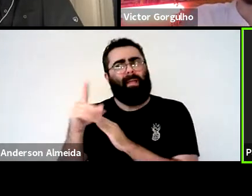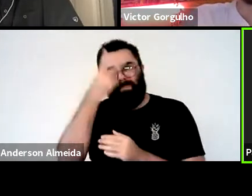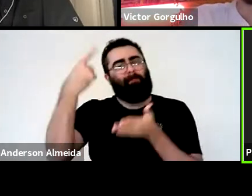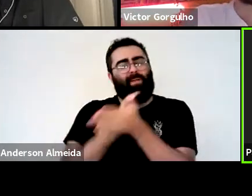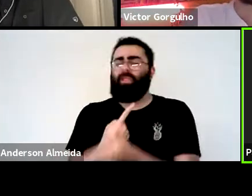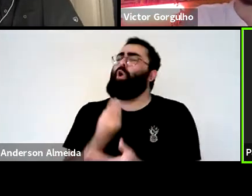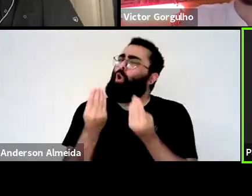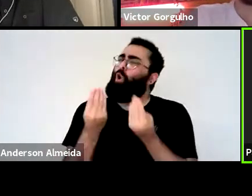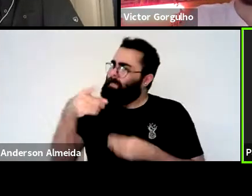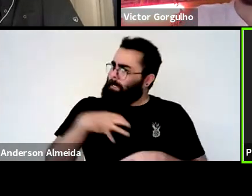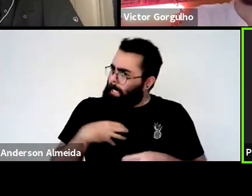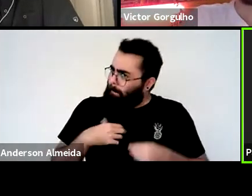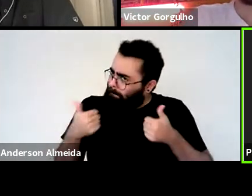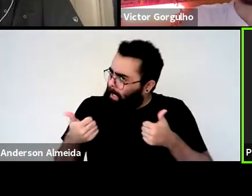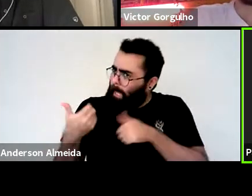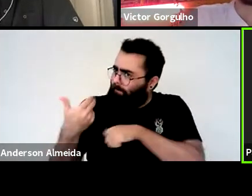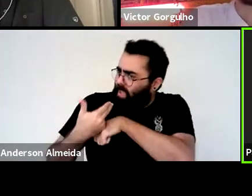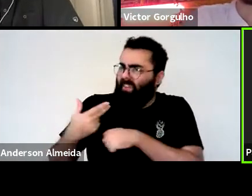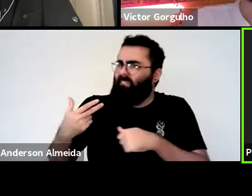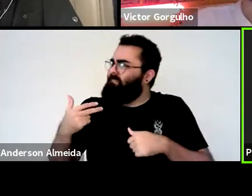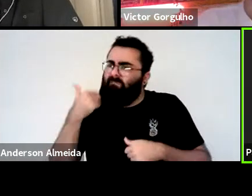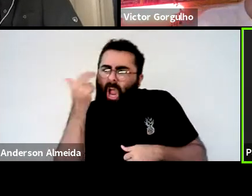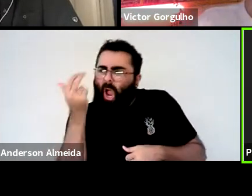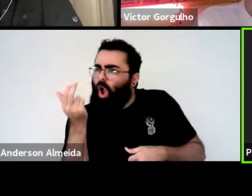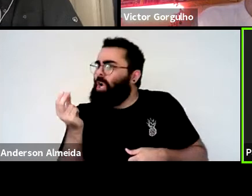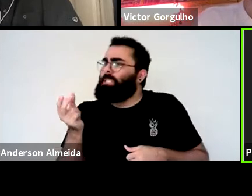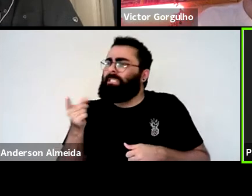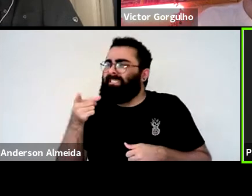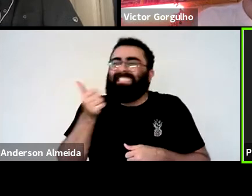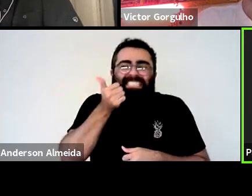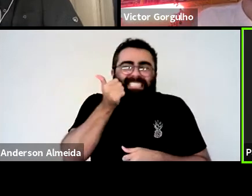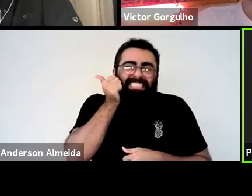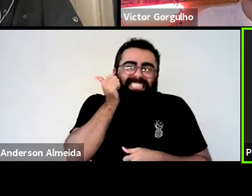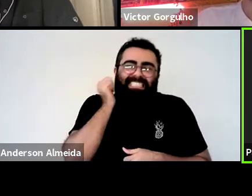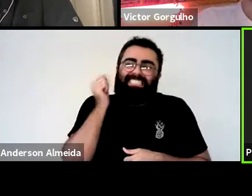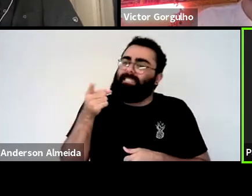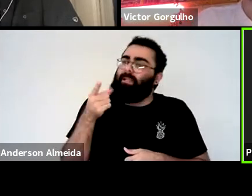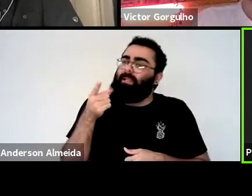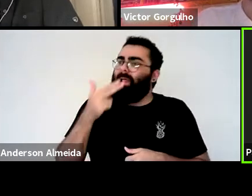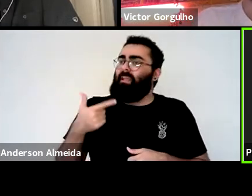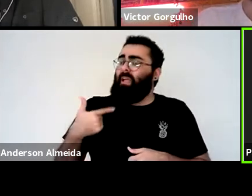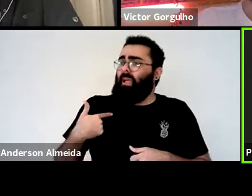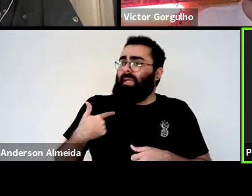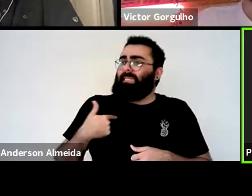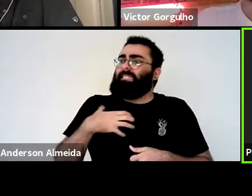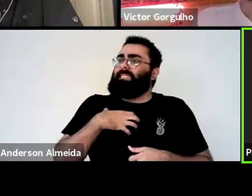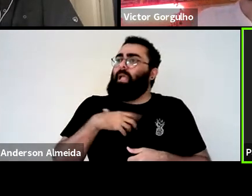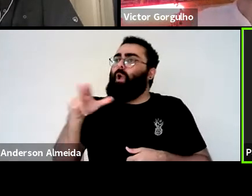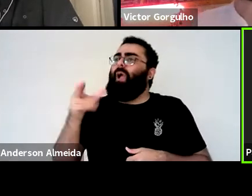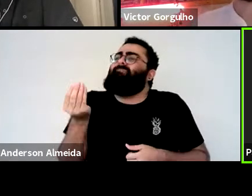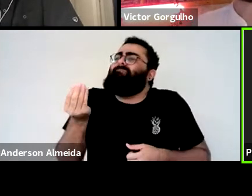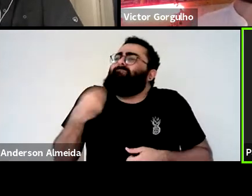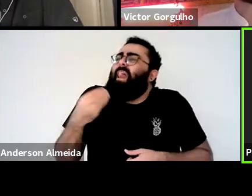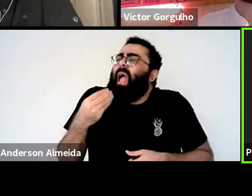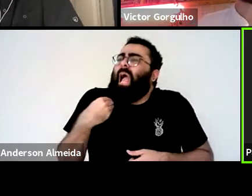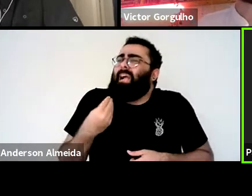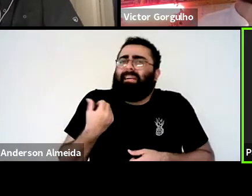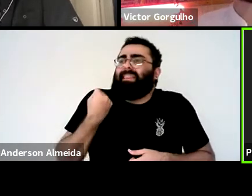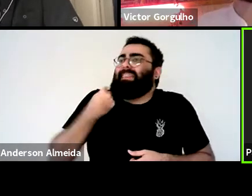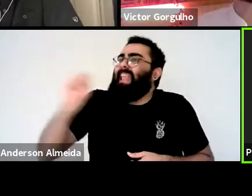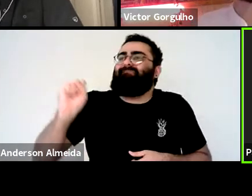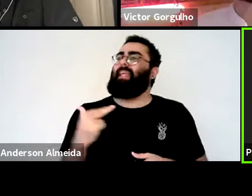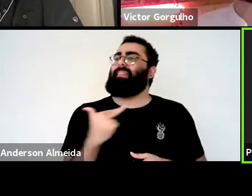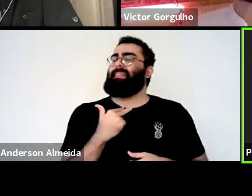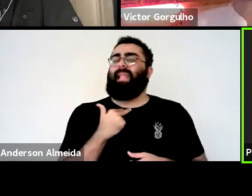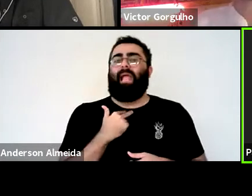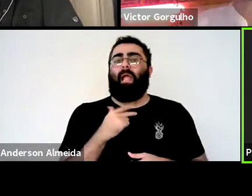sente envergonhado, ou tímido, ou indefeso, fazendo um trabalho, estando numa sala para